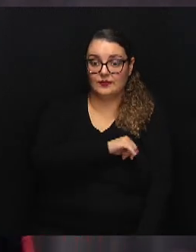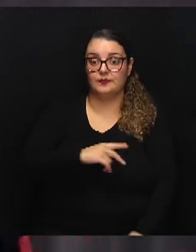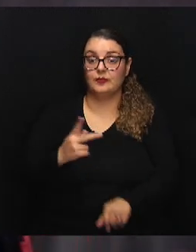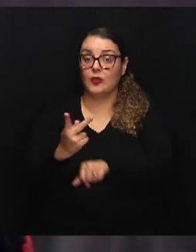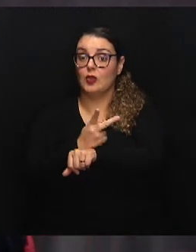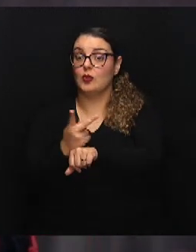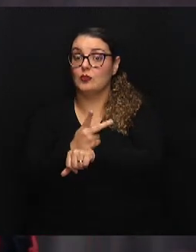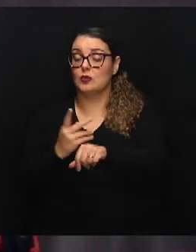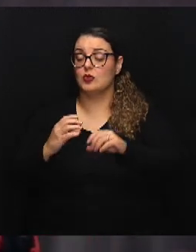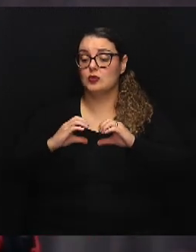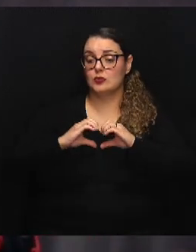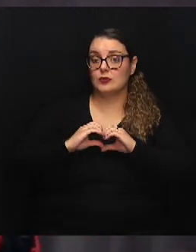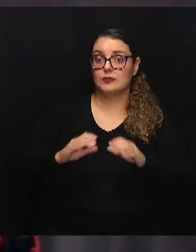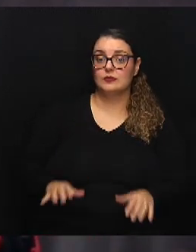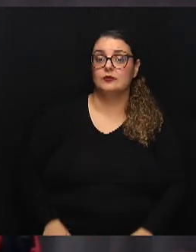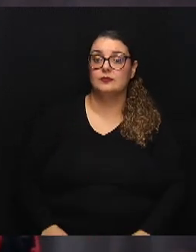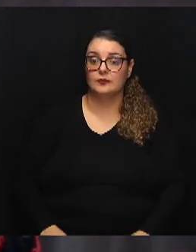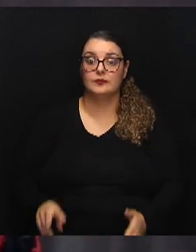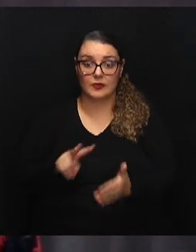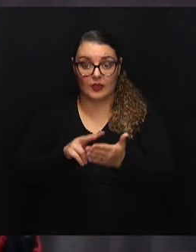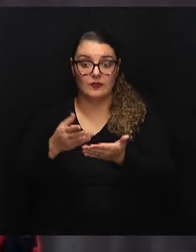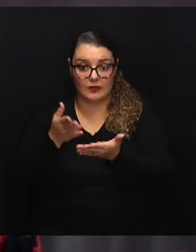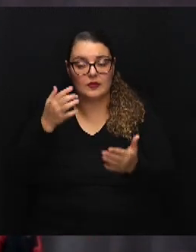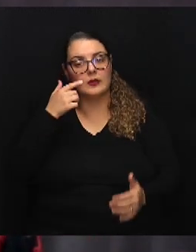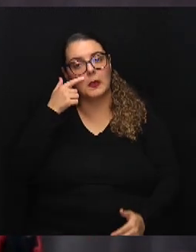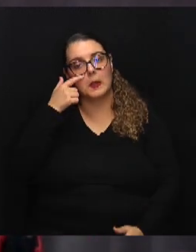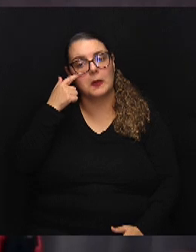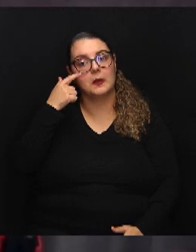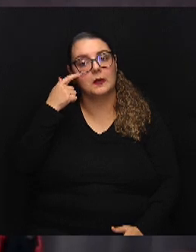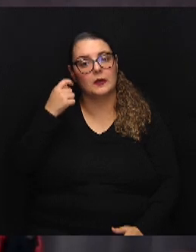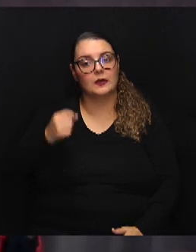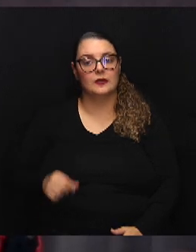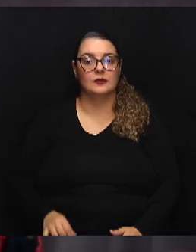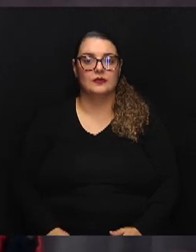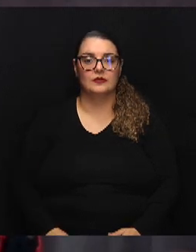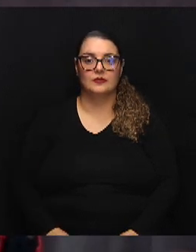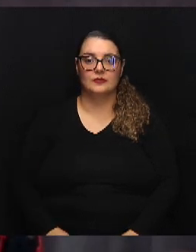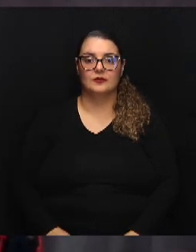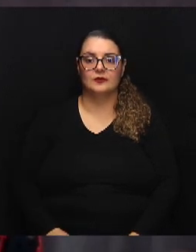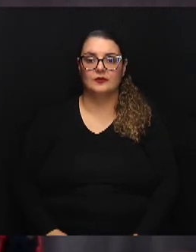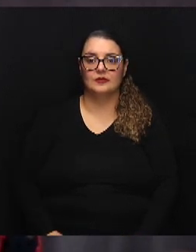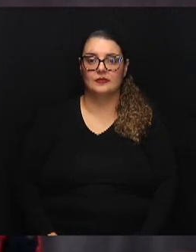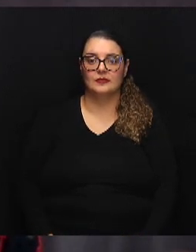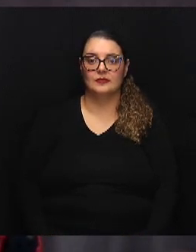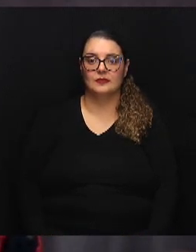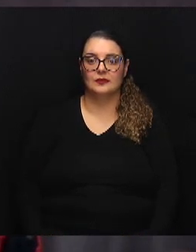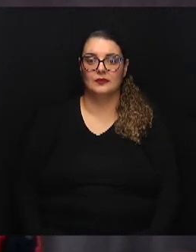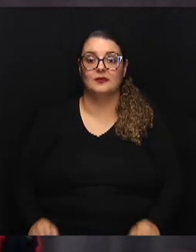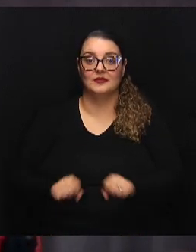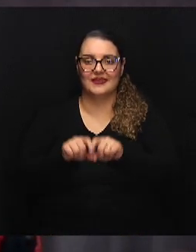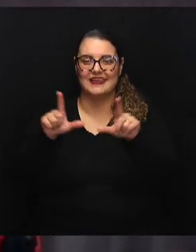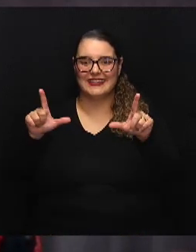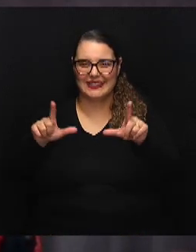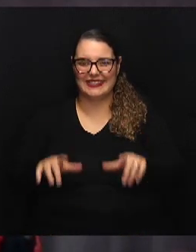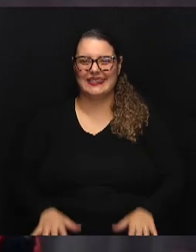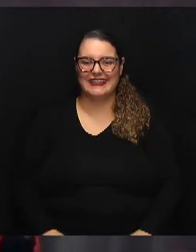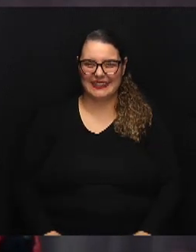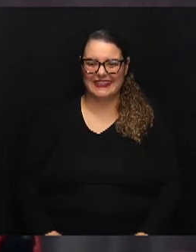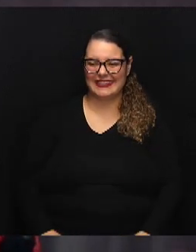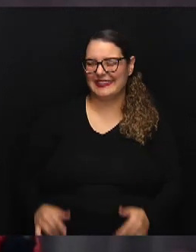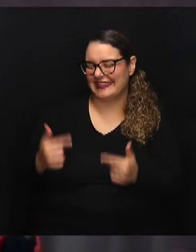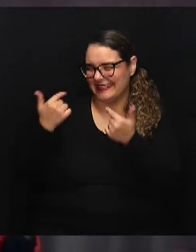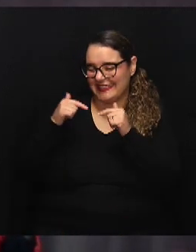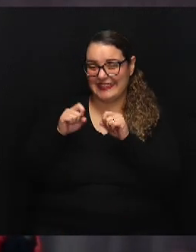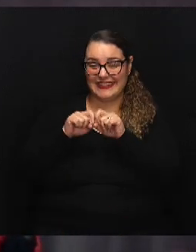um Amor. Vou ler para vocês. Peraí, deixa eu botar aqui para aumentar. Vamos lá,